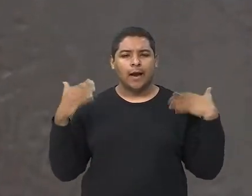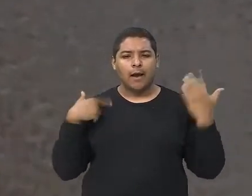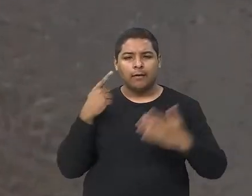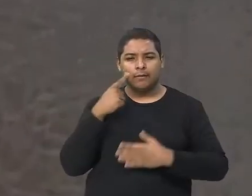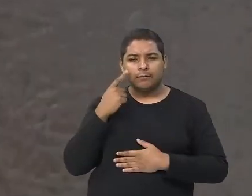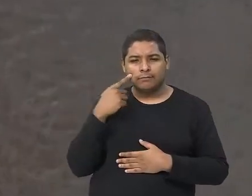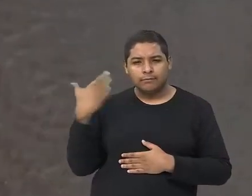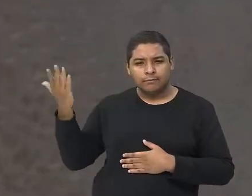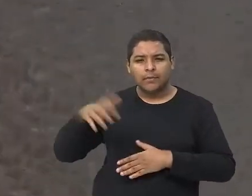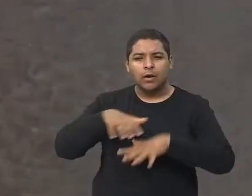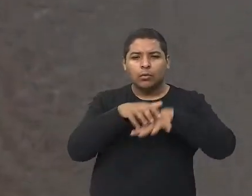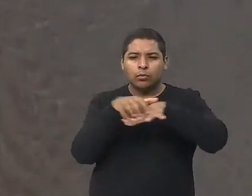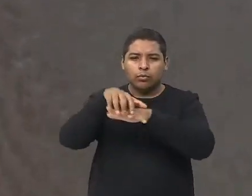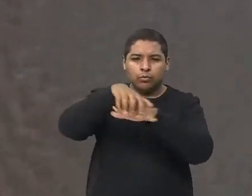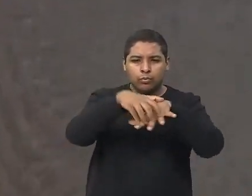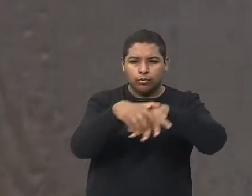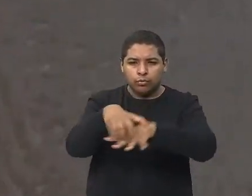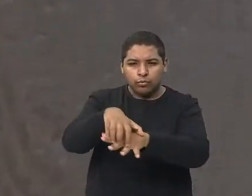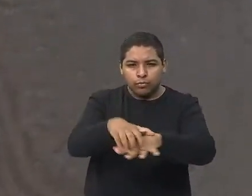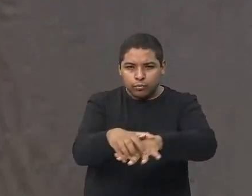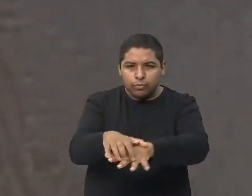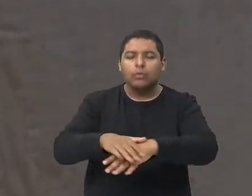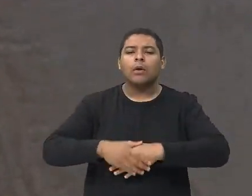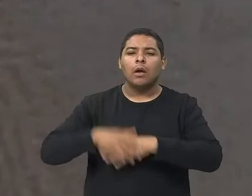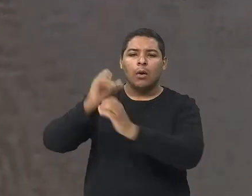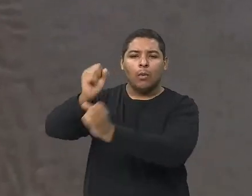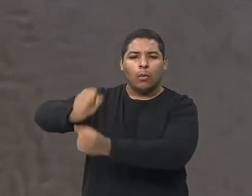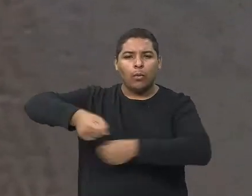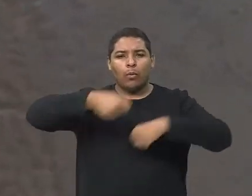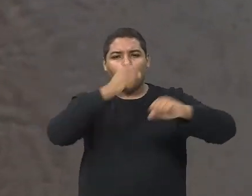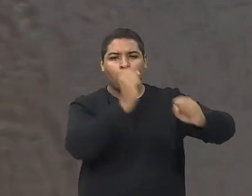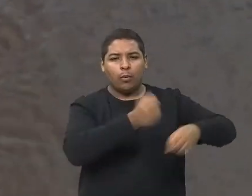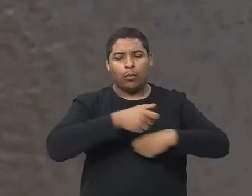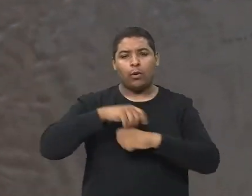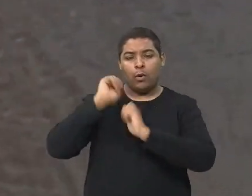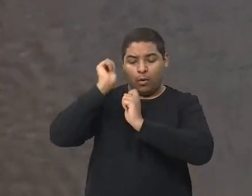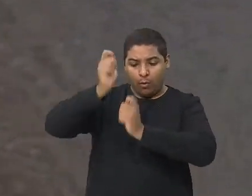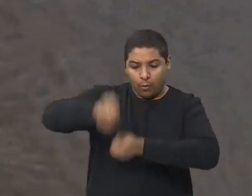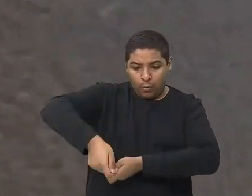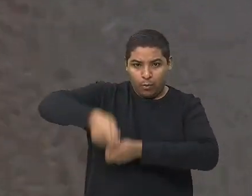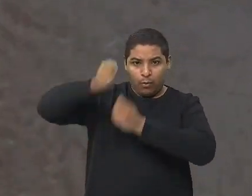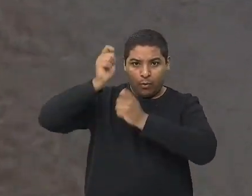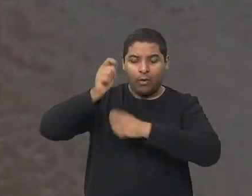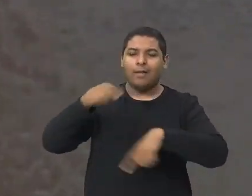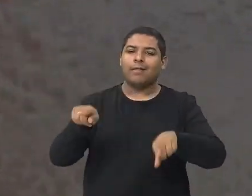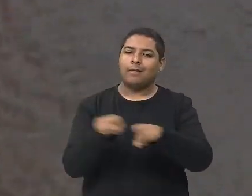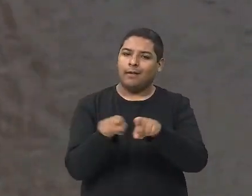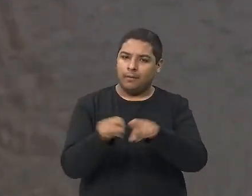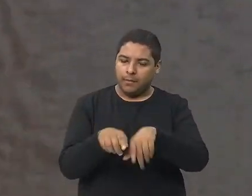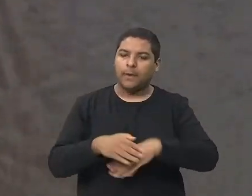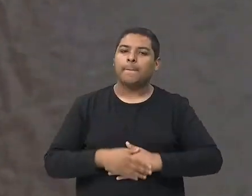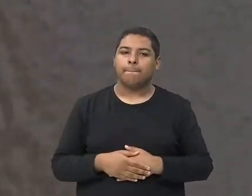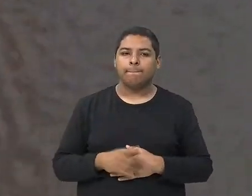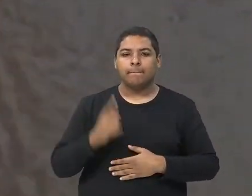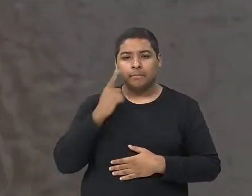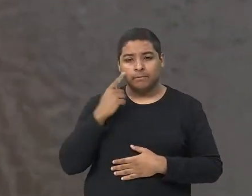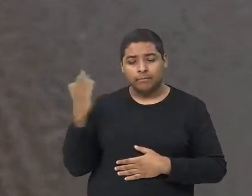rafting, caminhar e pedalar, ou ainda saltar de bungee jump, pois em Queenstown é o lugar onde tudo começou.